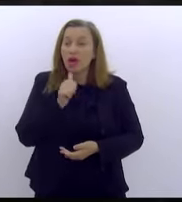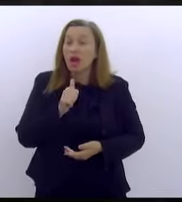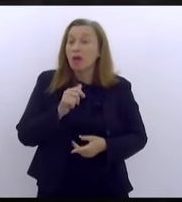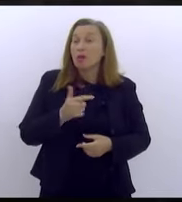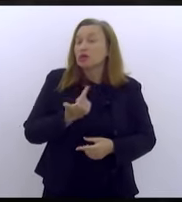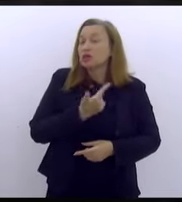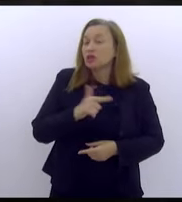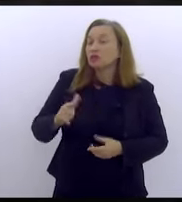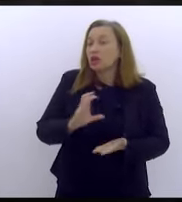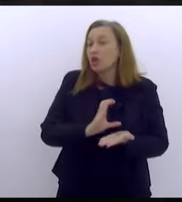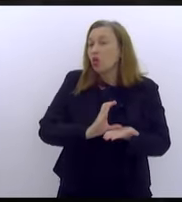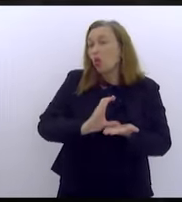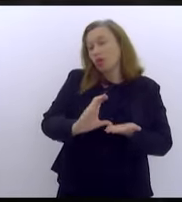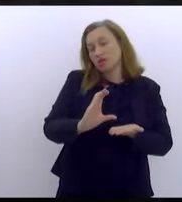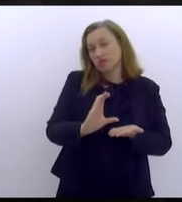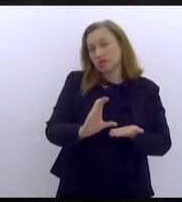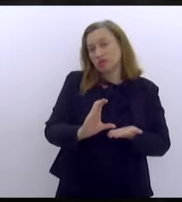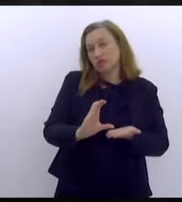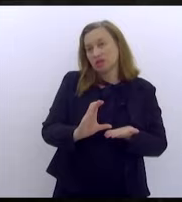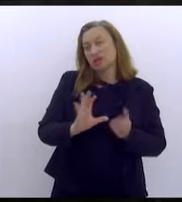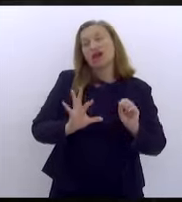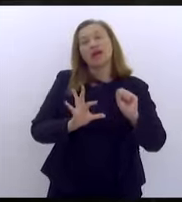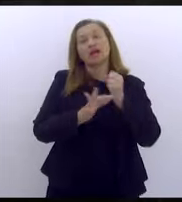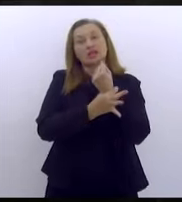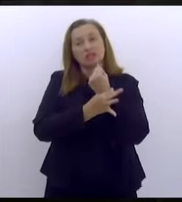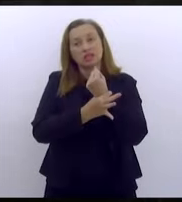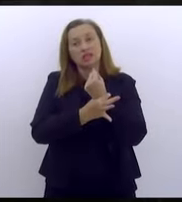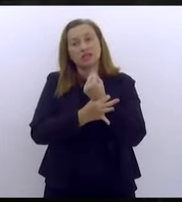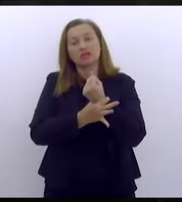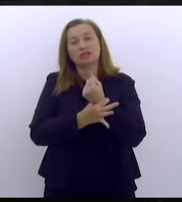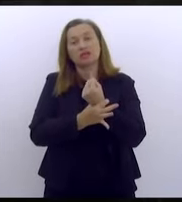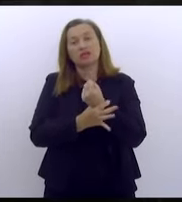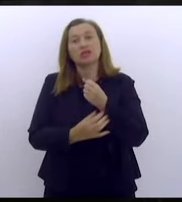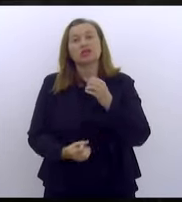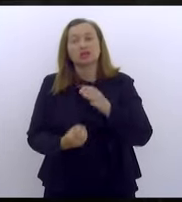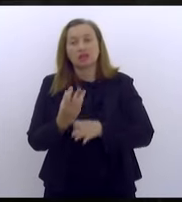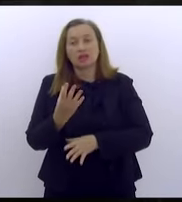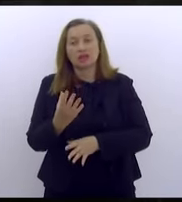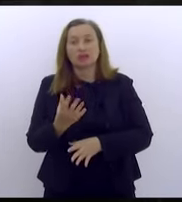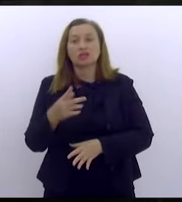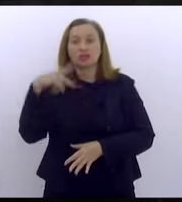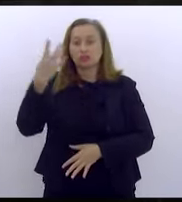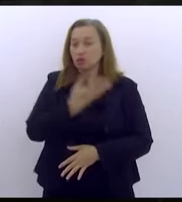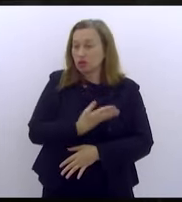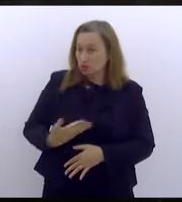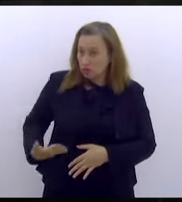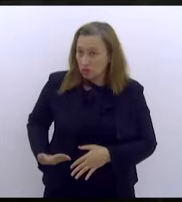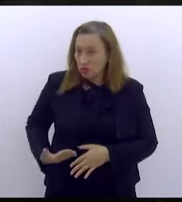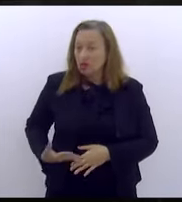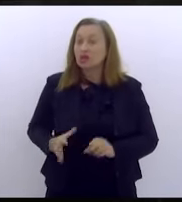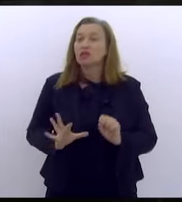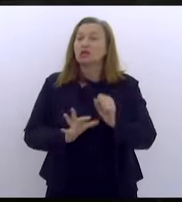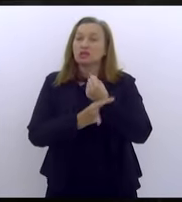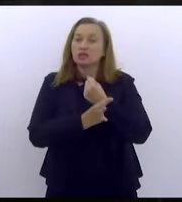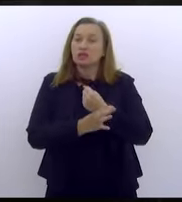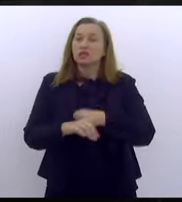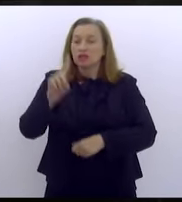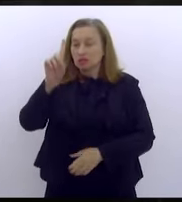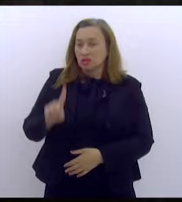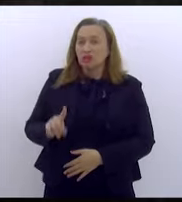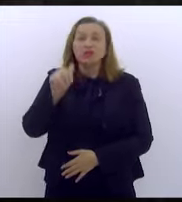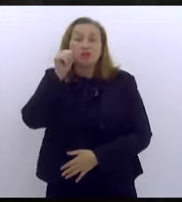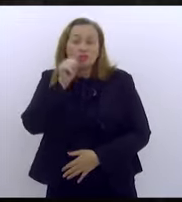há orçamento que garanta a realização e execução de políticas públicas que assegurem os direitos